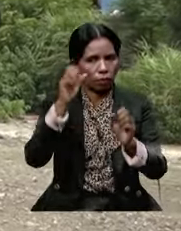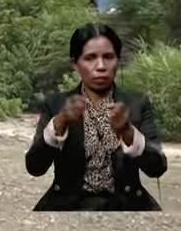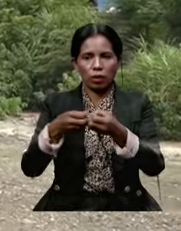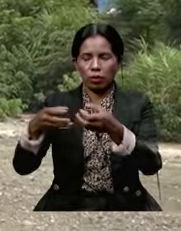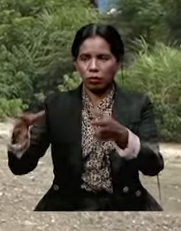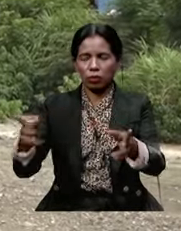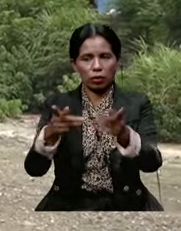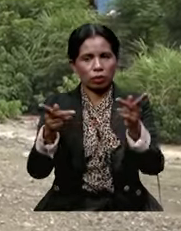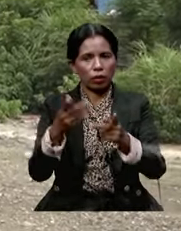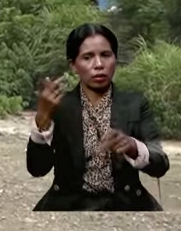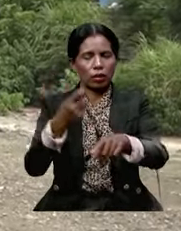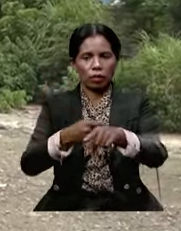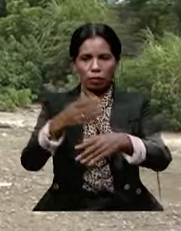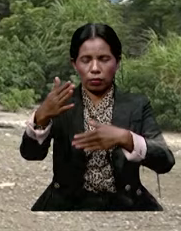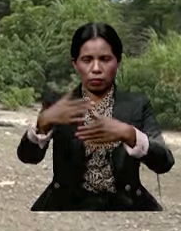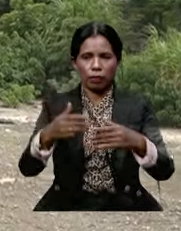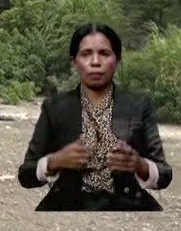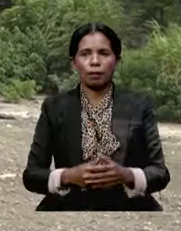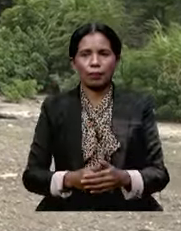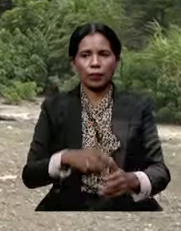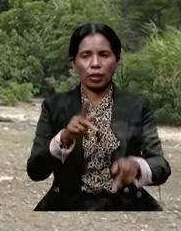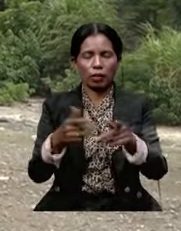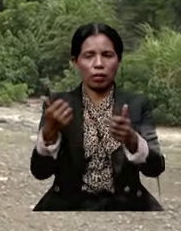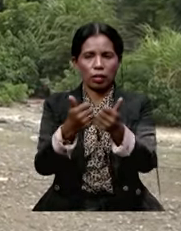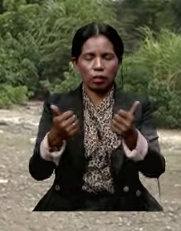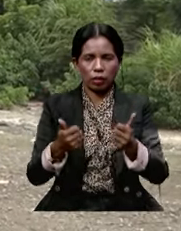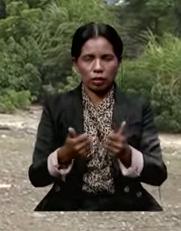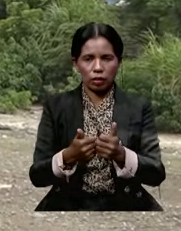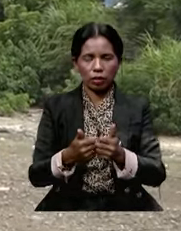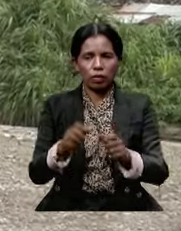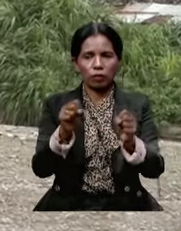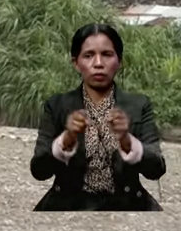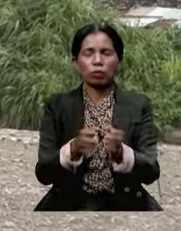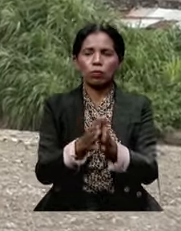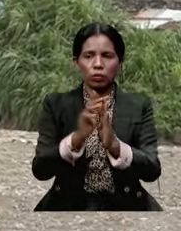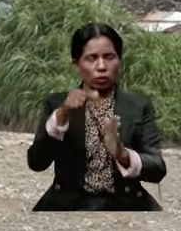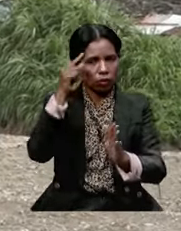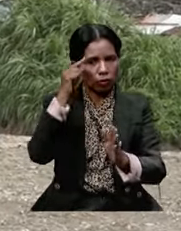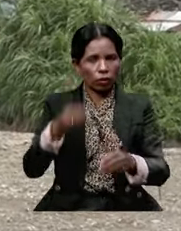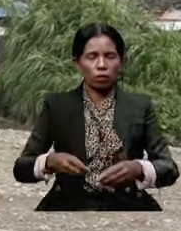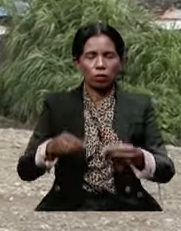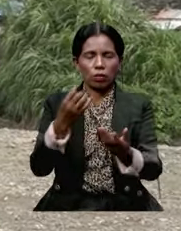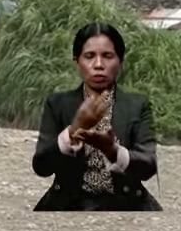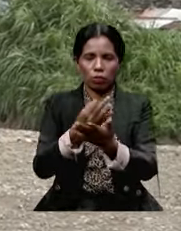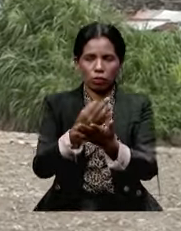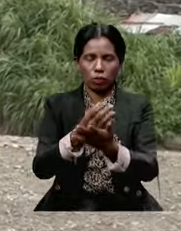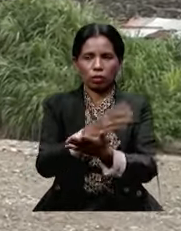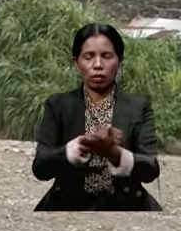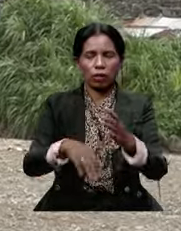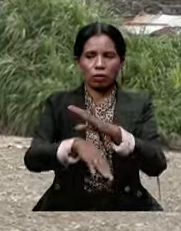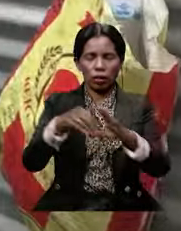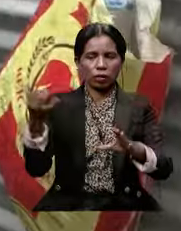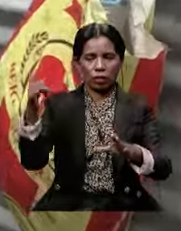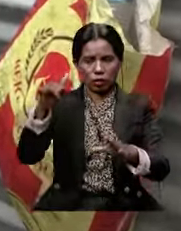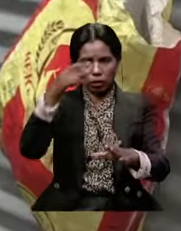fati hirakne e a tempo besi. Nune comunidade no altura local Sira Husu governo atufo indemnização antes a sair Sira,